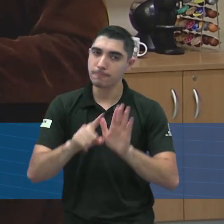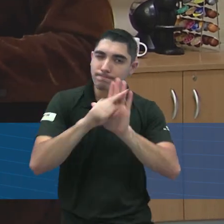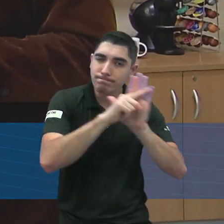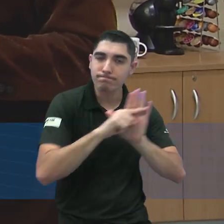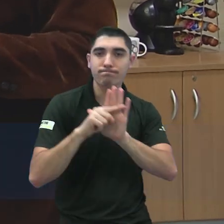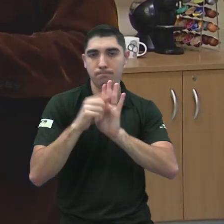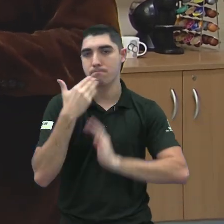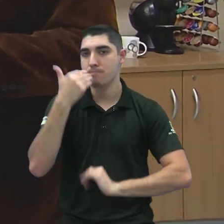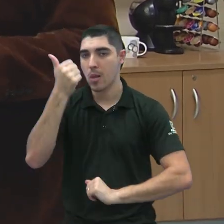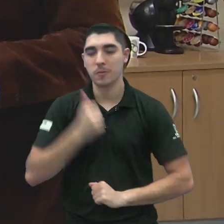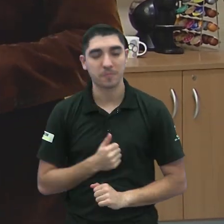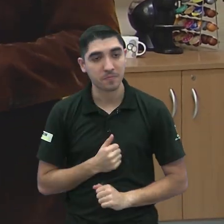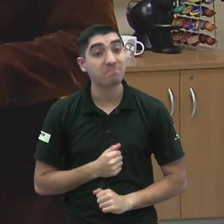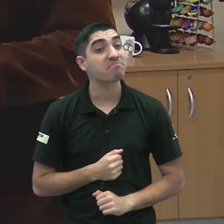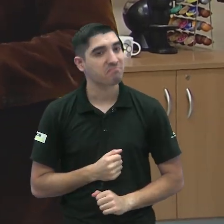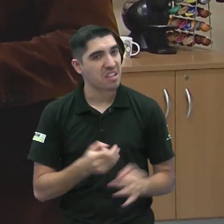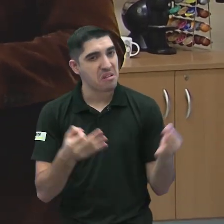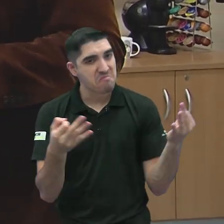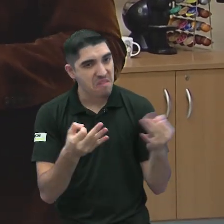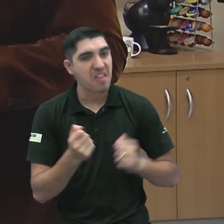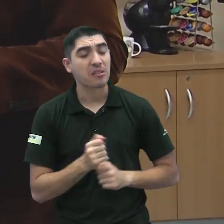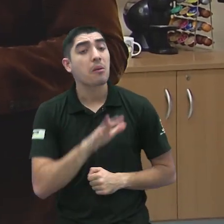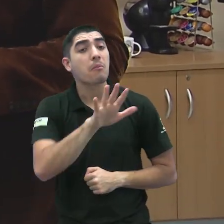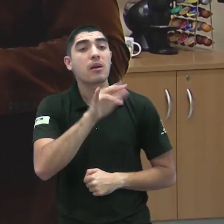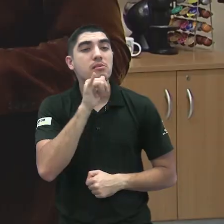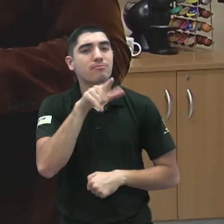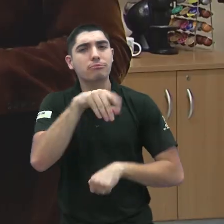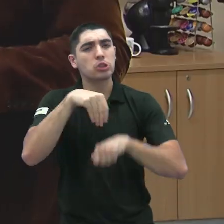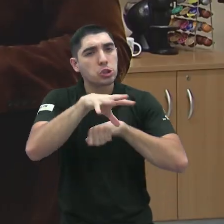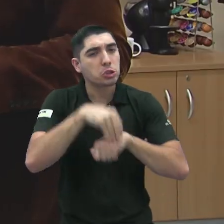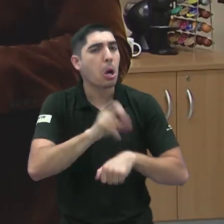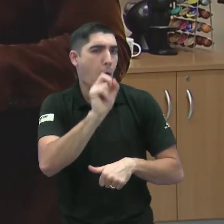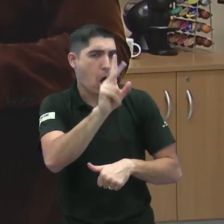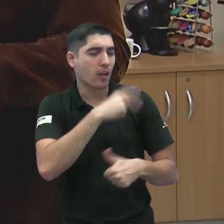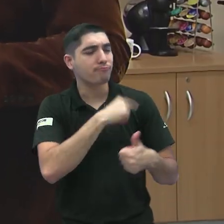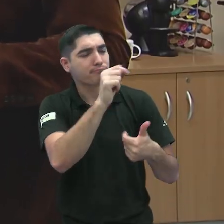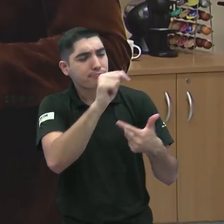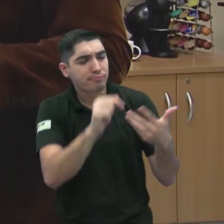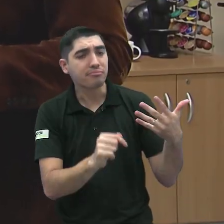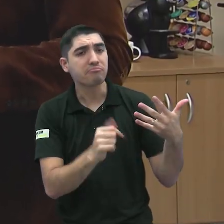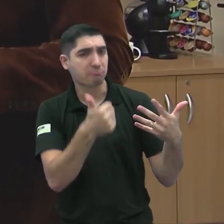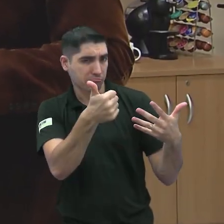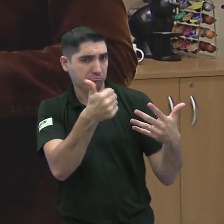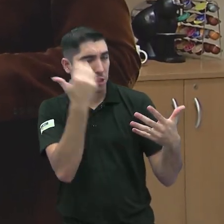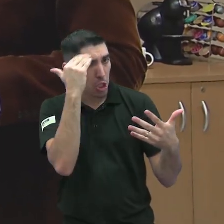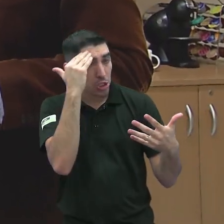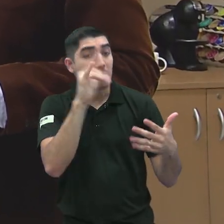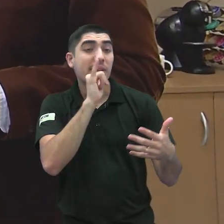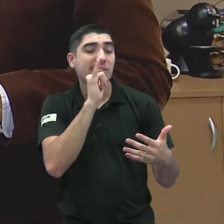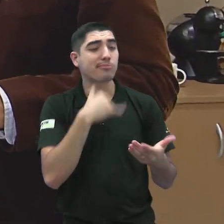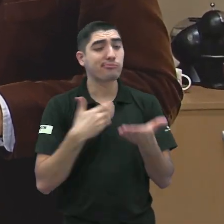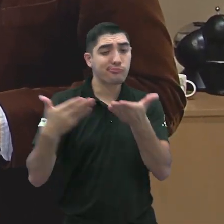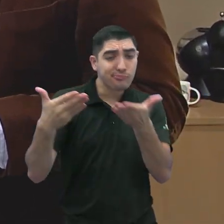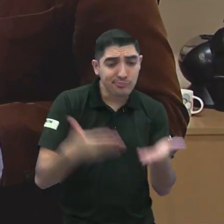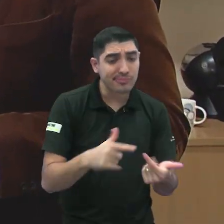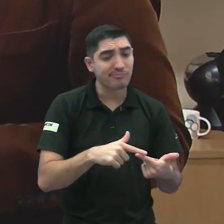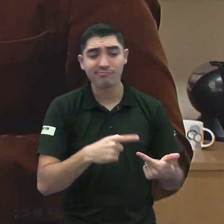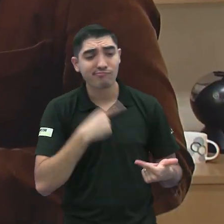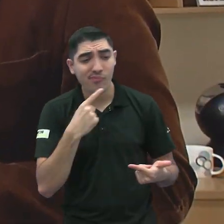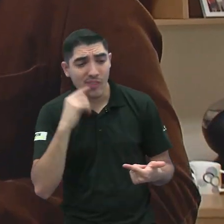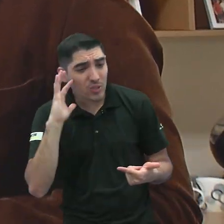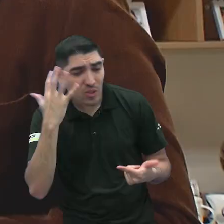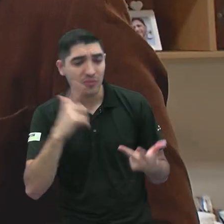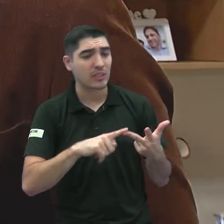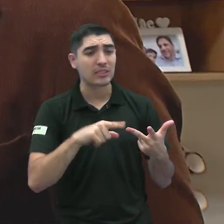seguro. Perfeito. E se mesmo com todas essas dicas não der para evitar ali do produto não chegar, de ter algum dano, não conseguir